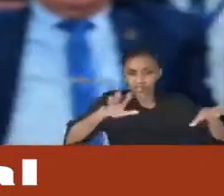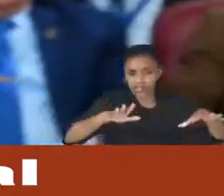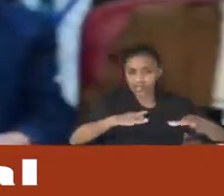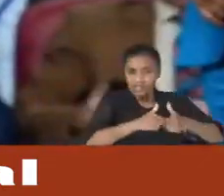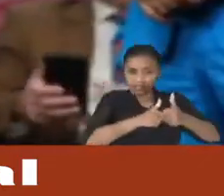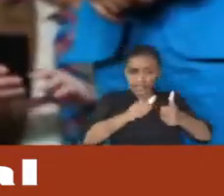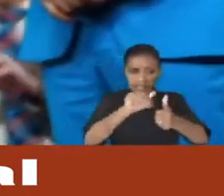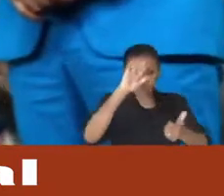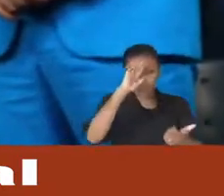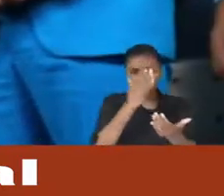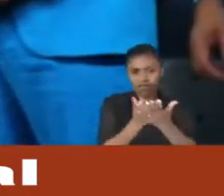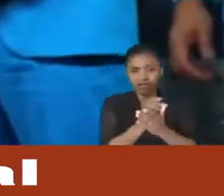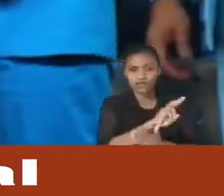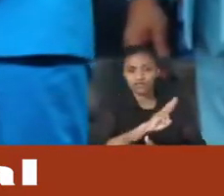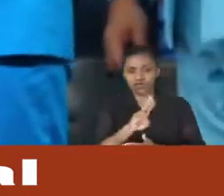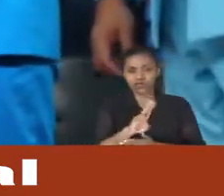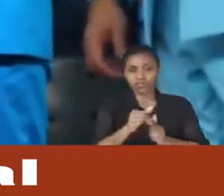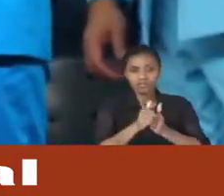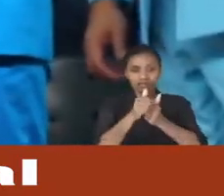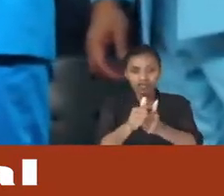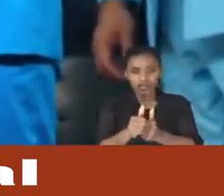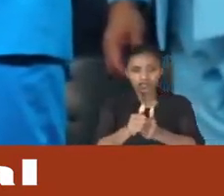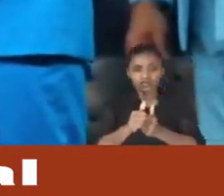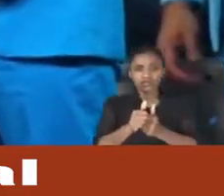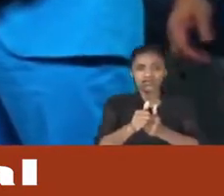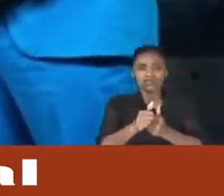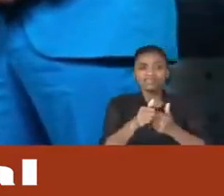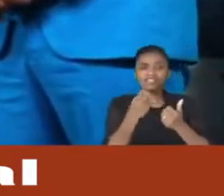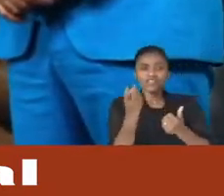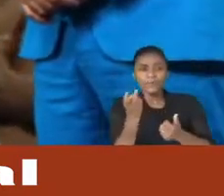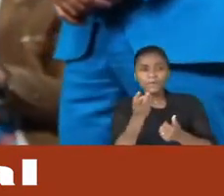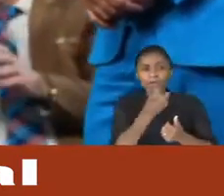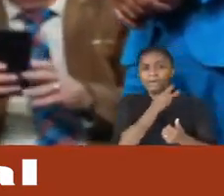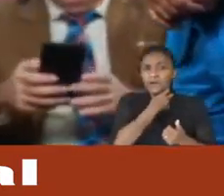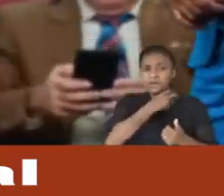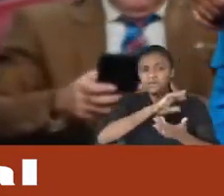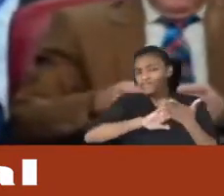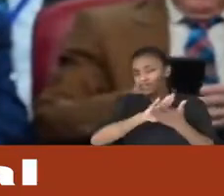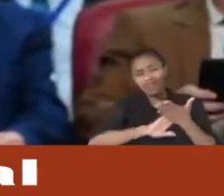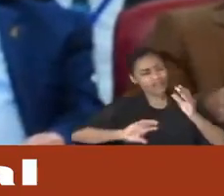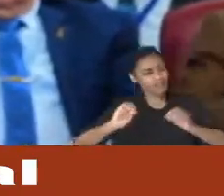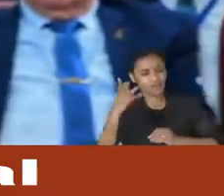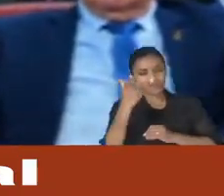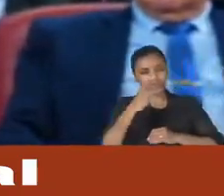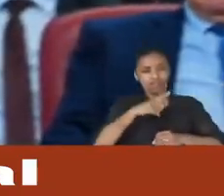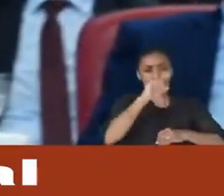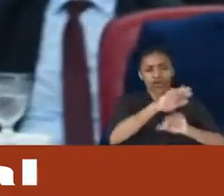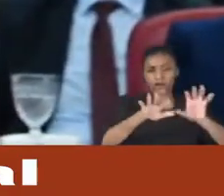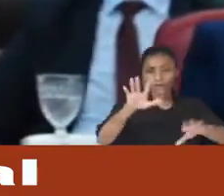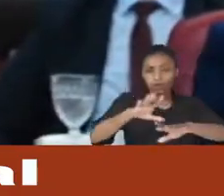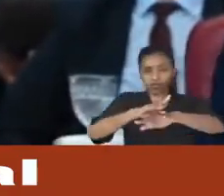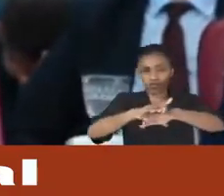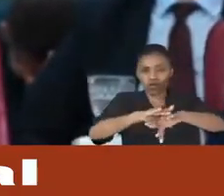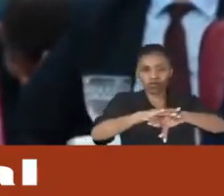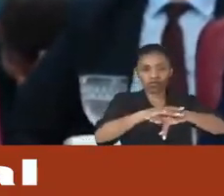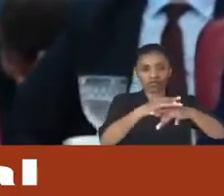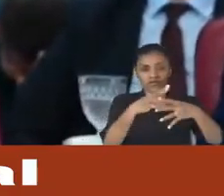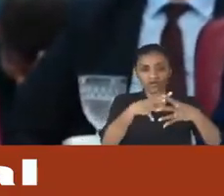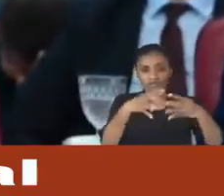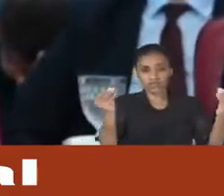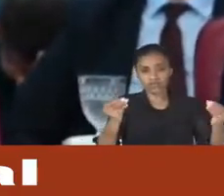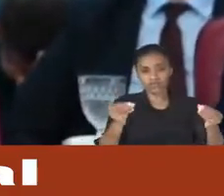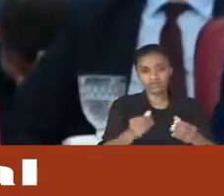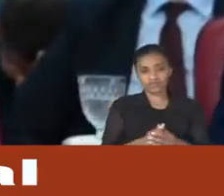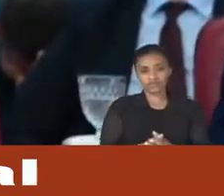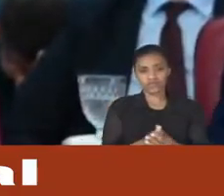Expulsarão demônios, falaram novas línguas, pegarão nas serpentes. Se beberdes alguma coisa mortífera, não lhes fará dano algum. Porão a mão sobre os enfermos e os... Olhe